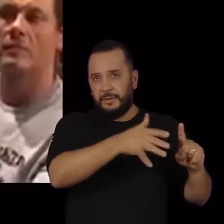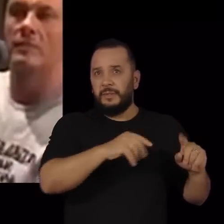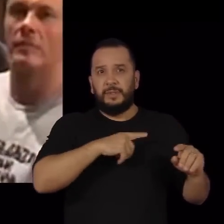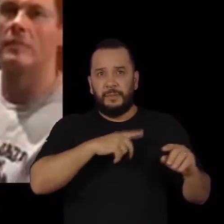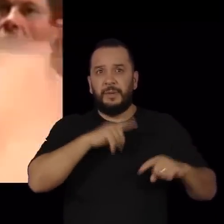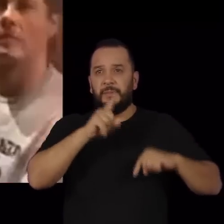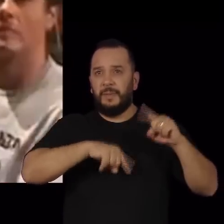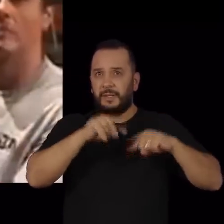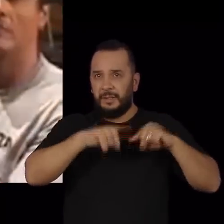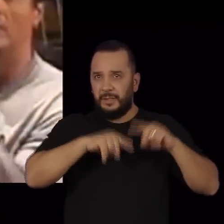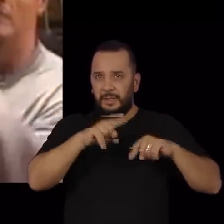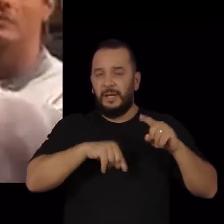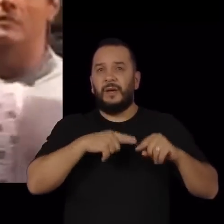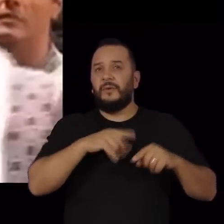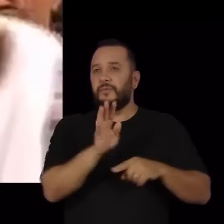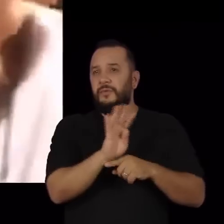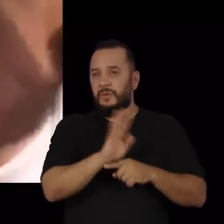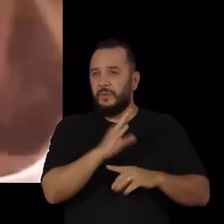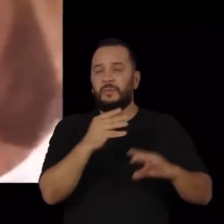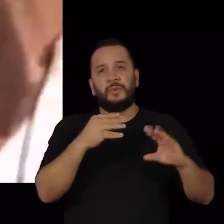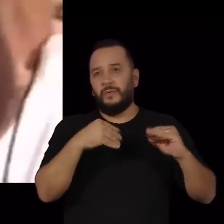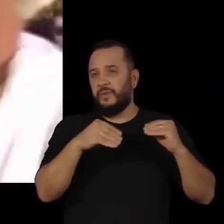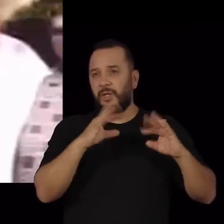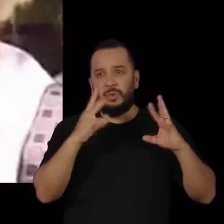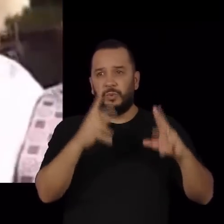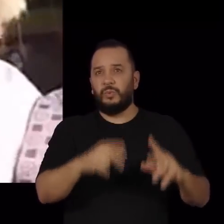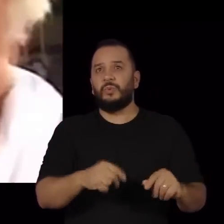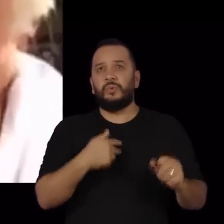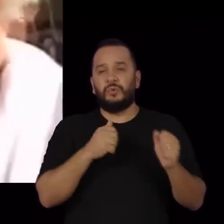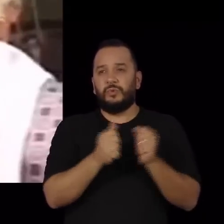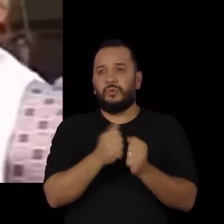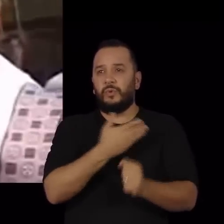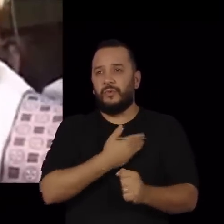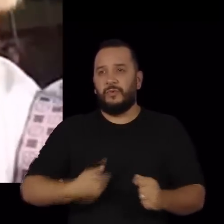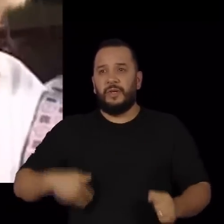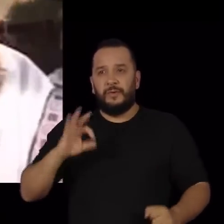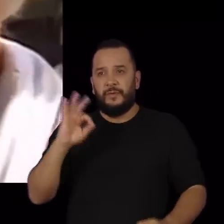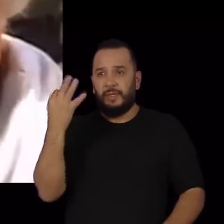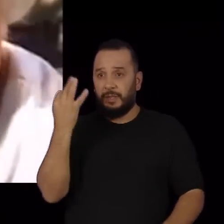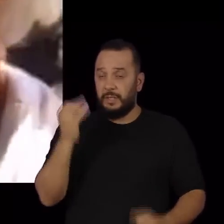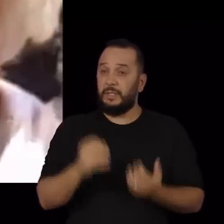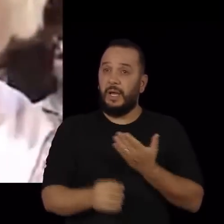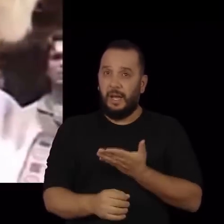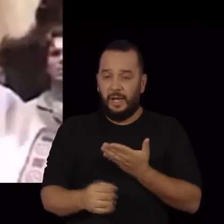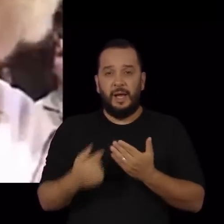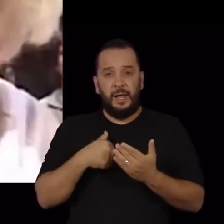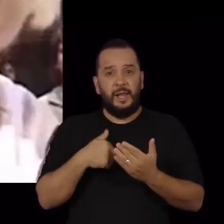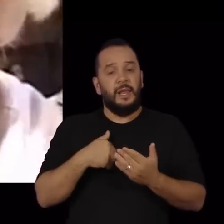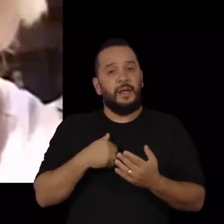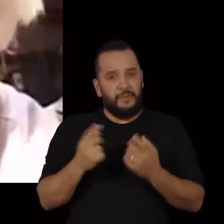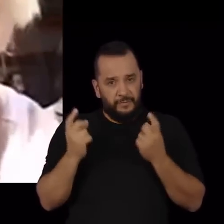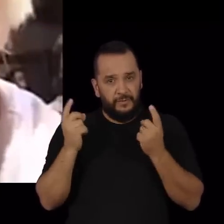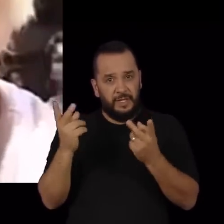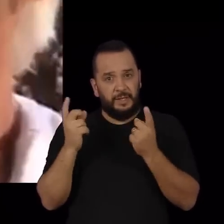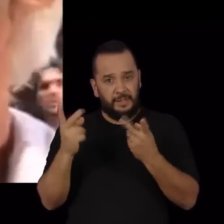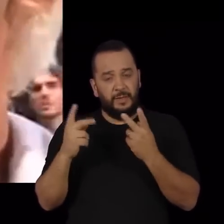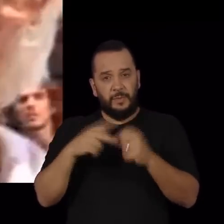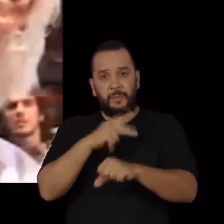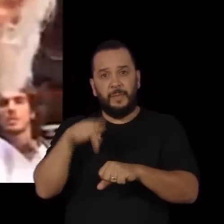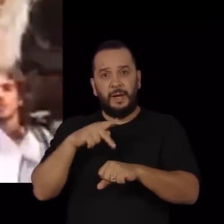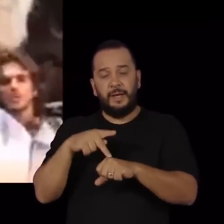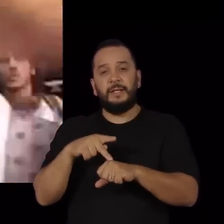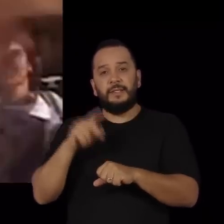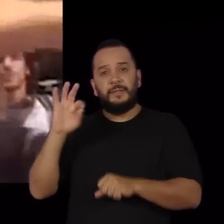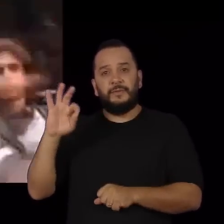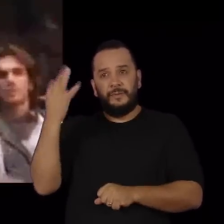arquivo, o filme Rei da Vela, e juntamente com o governo francês, essa mulher contrabandeou tudo para a França, porque eles